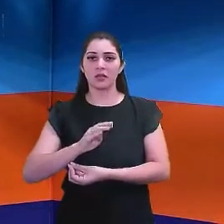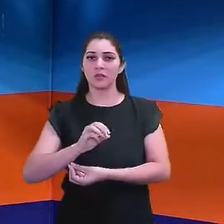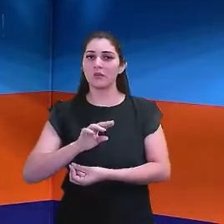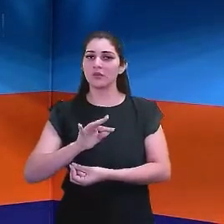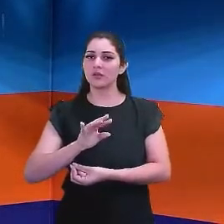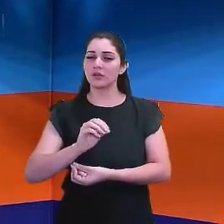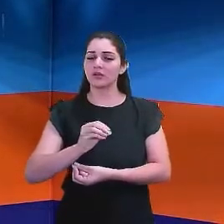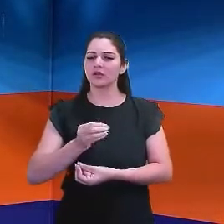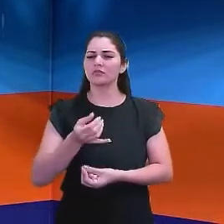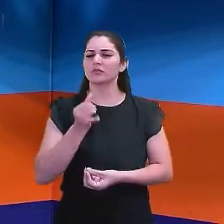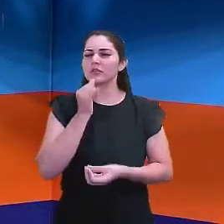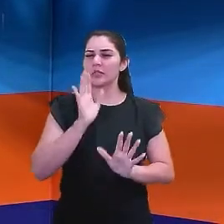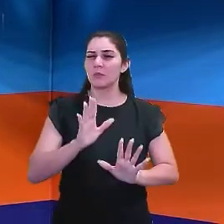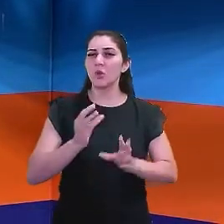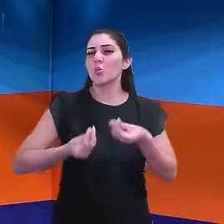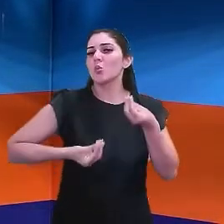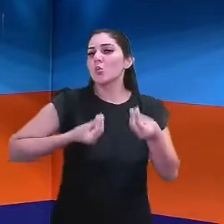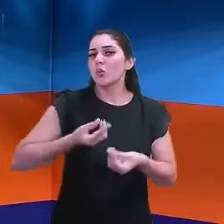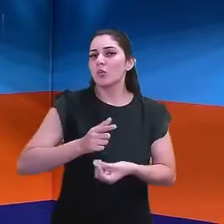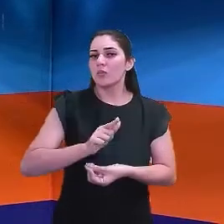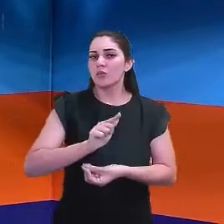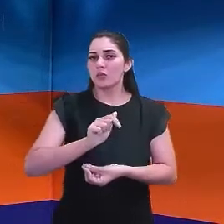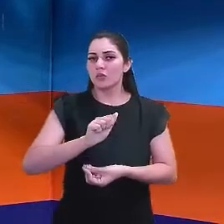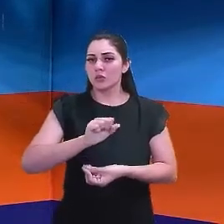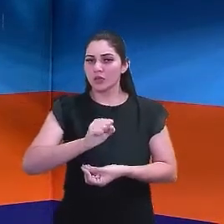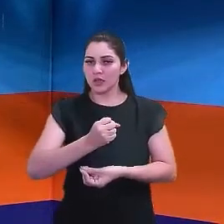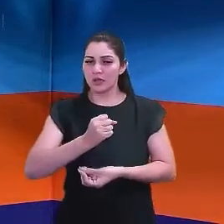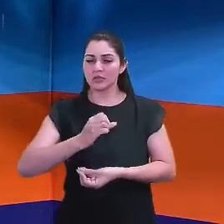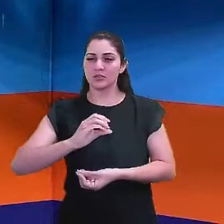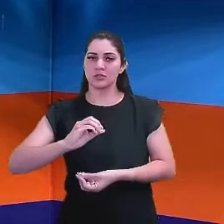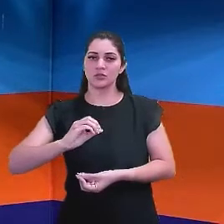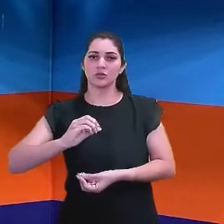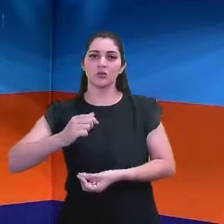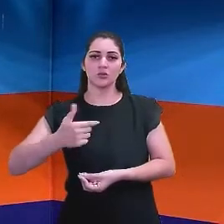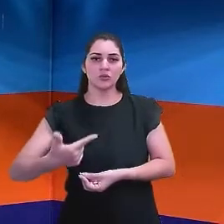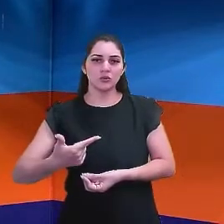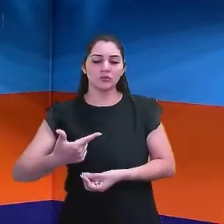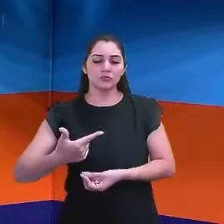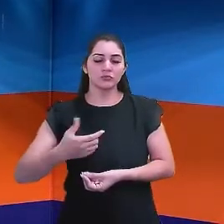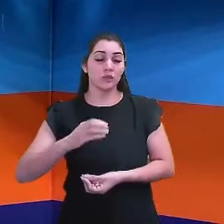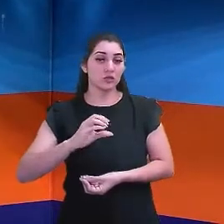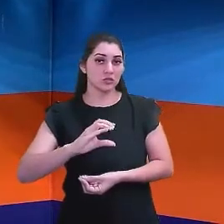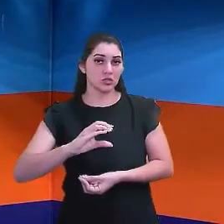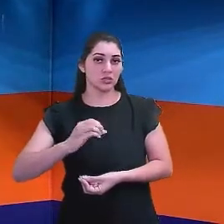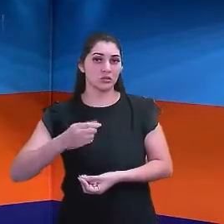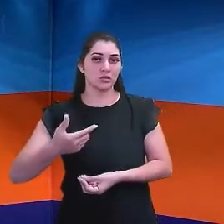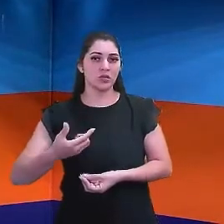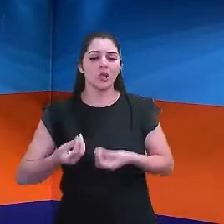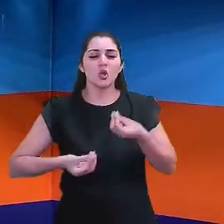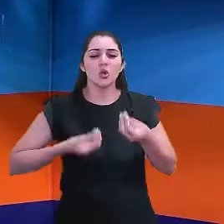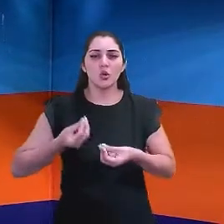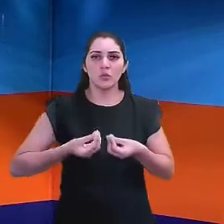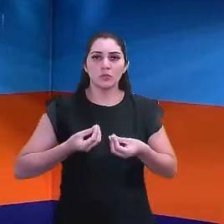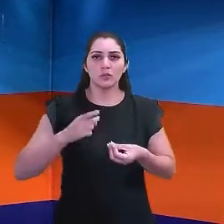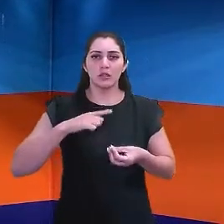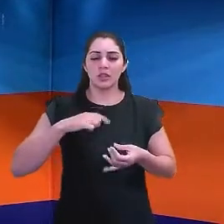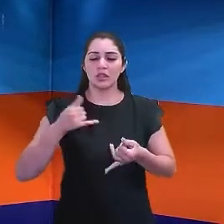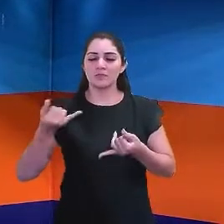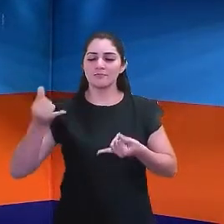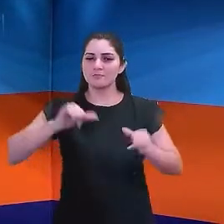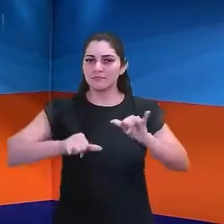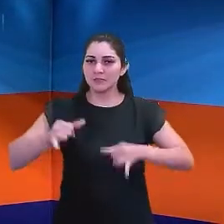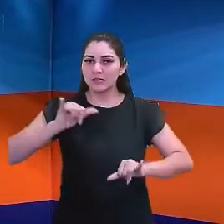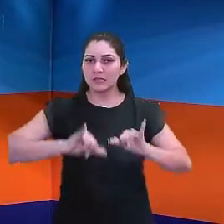é que esse gás carbônico, esse dióxido de carbono, vai se transformar em bicarbonato? É simples. Através de uma reação química que está ocorrendo